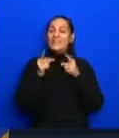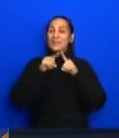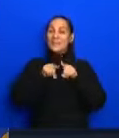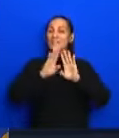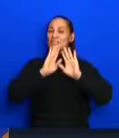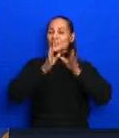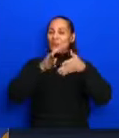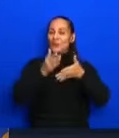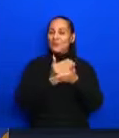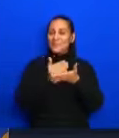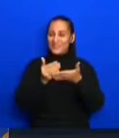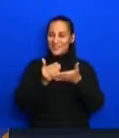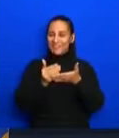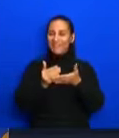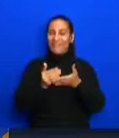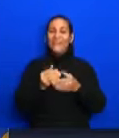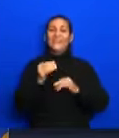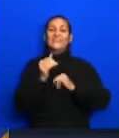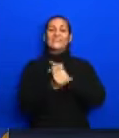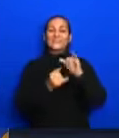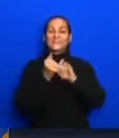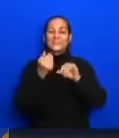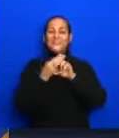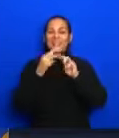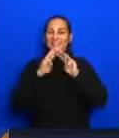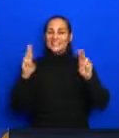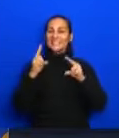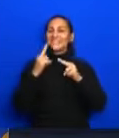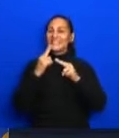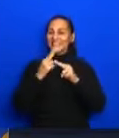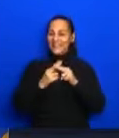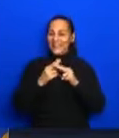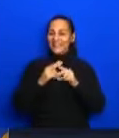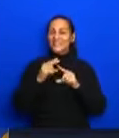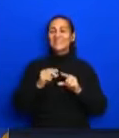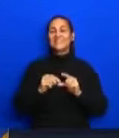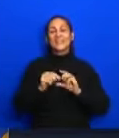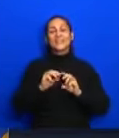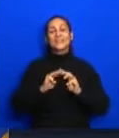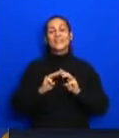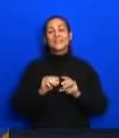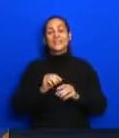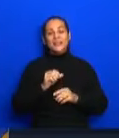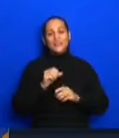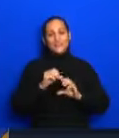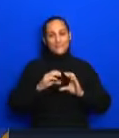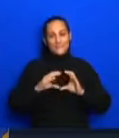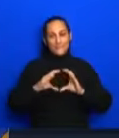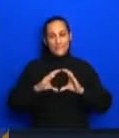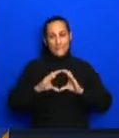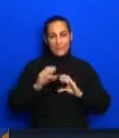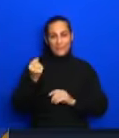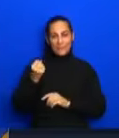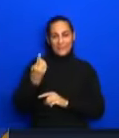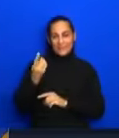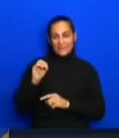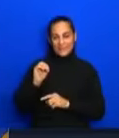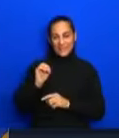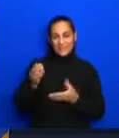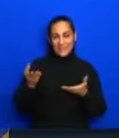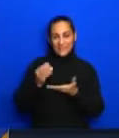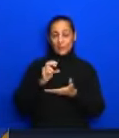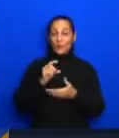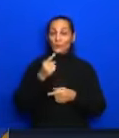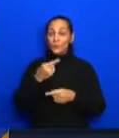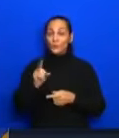paralelas já começaram nas lotéricas e nos canais eletrônicos das loterias Caixa. Bola branca número 10. Branca 10, a quarta dezena sorteada. E agora,